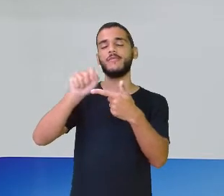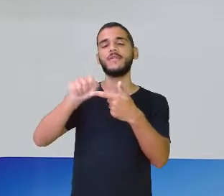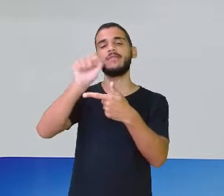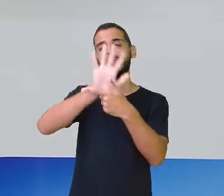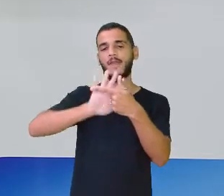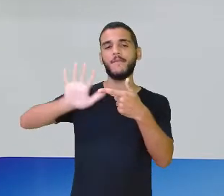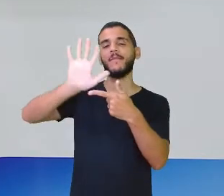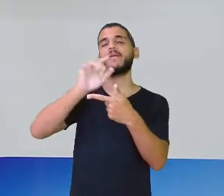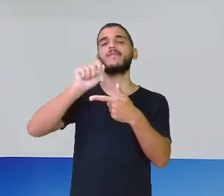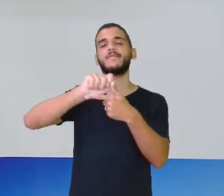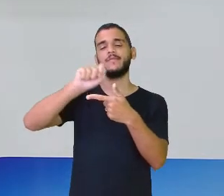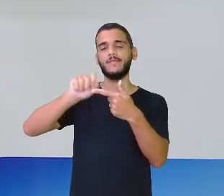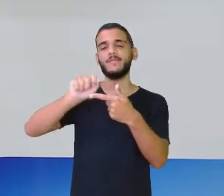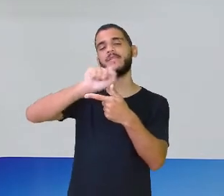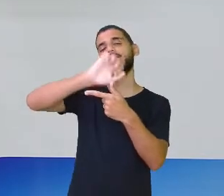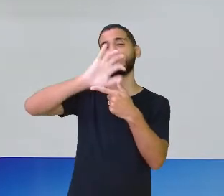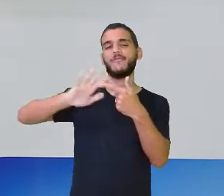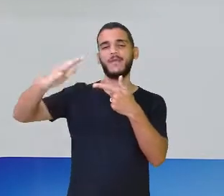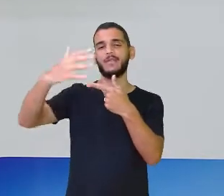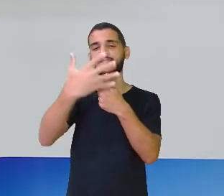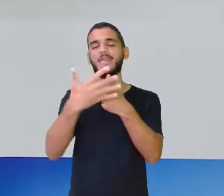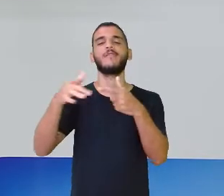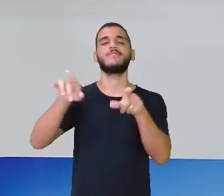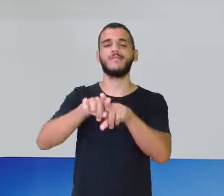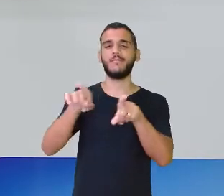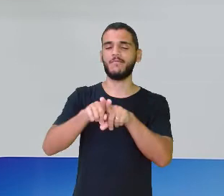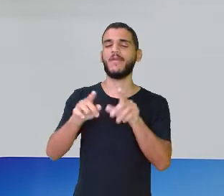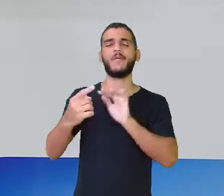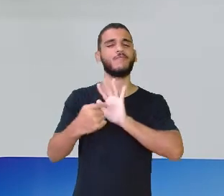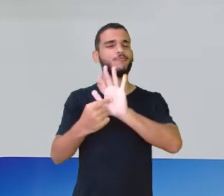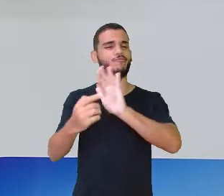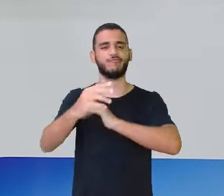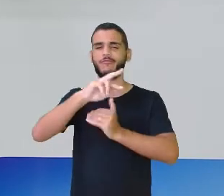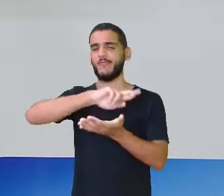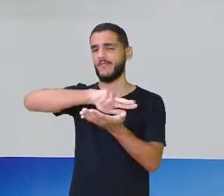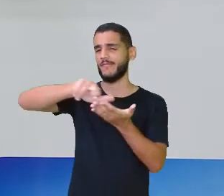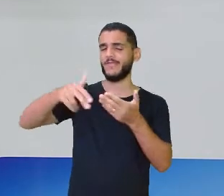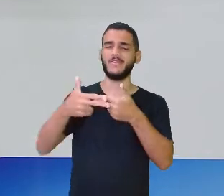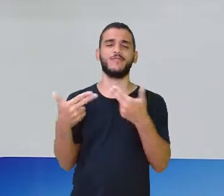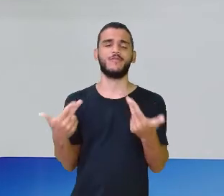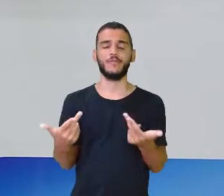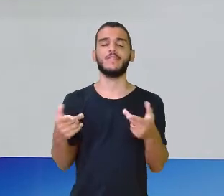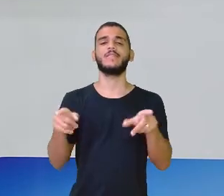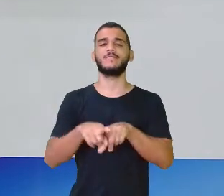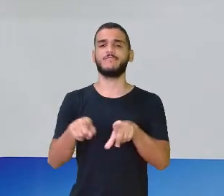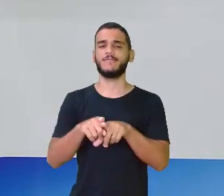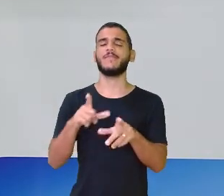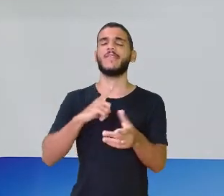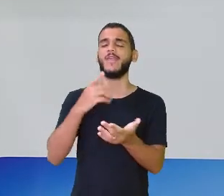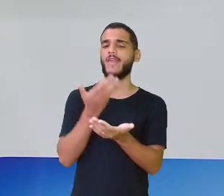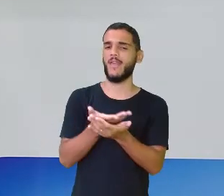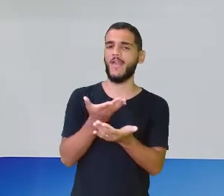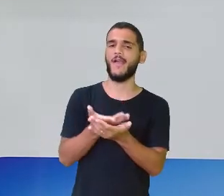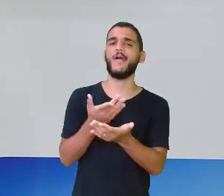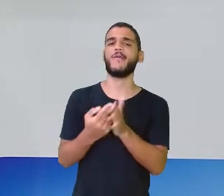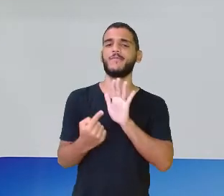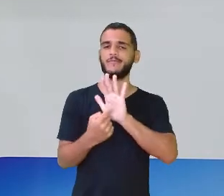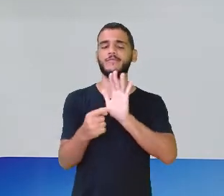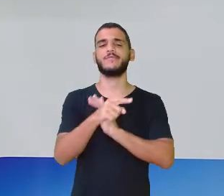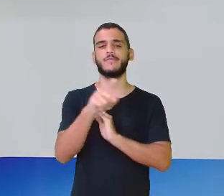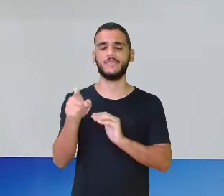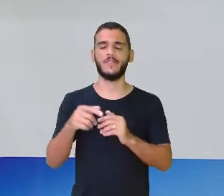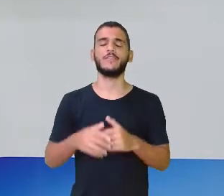gente também já passeou por prisma, por pirâmides, inclusive tem aula chegando sobre isso